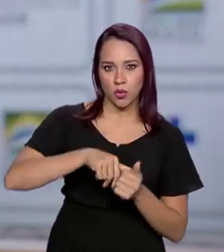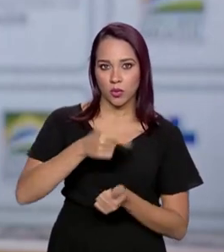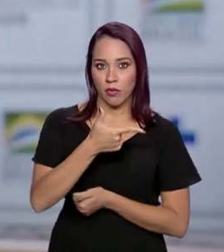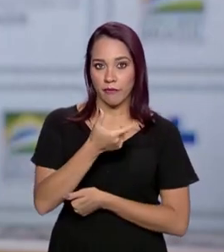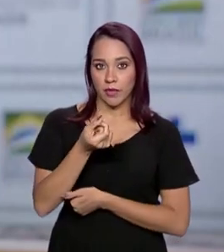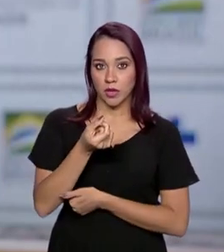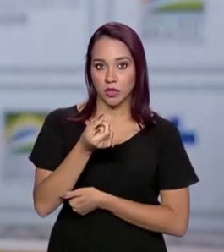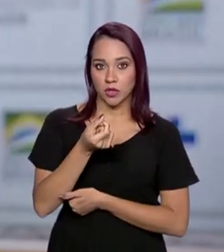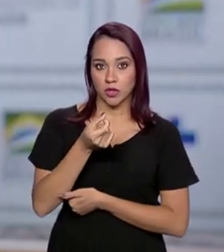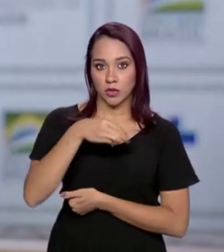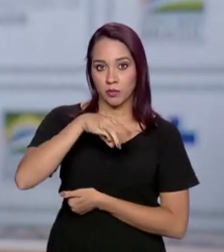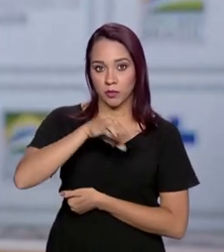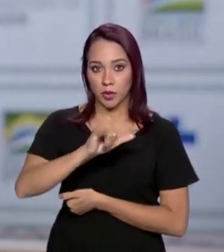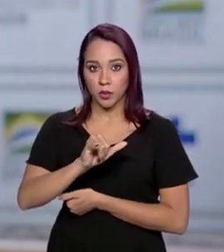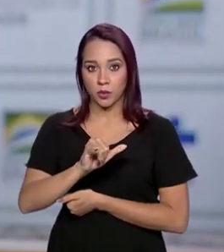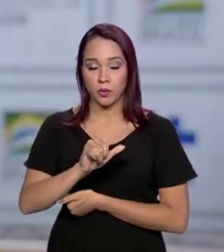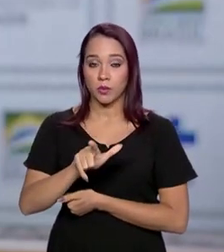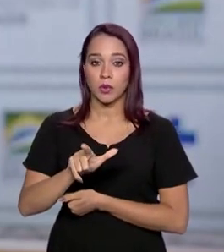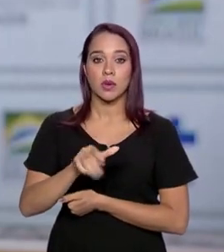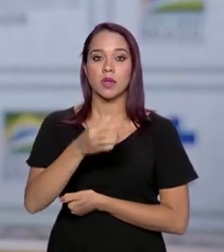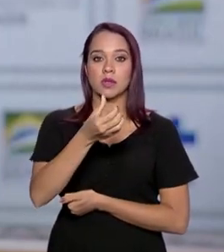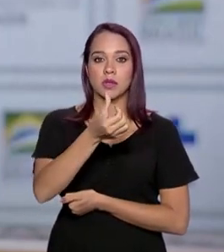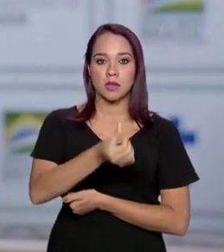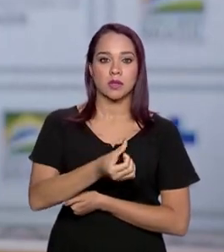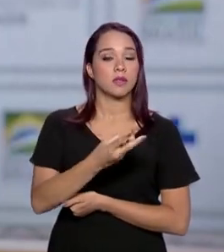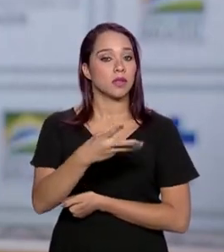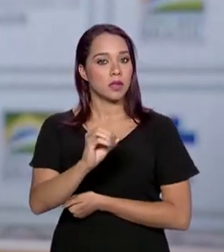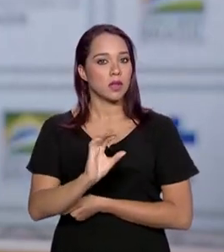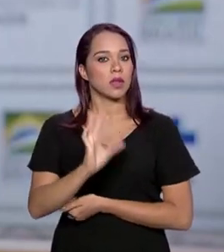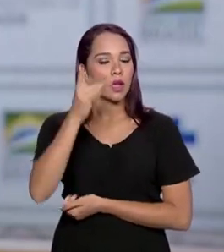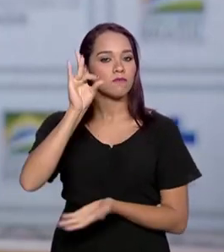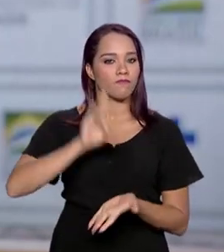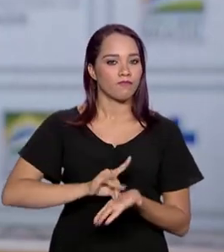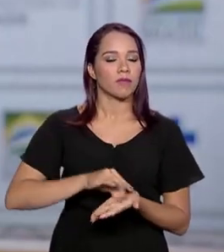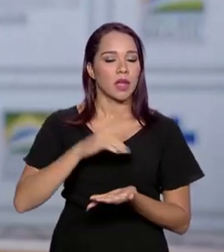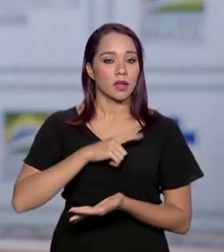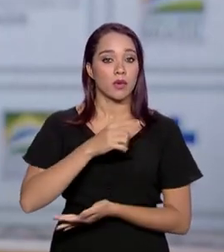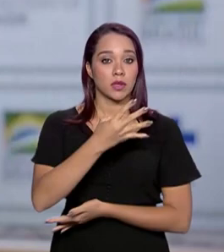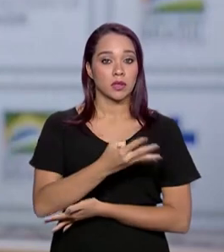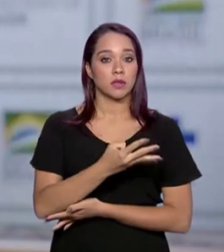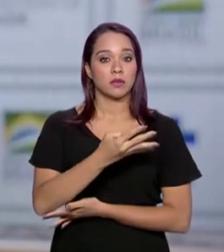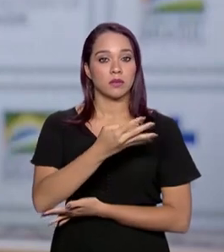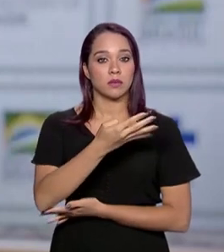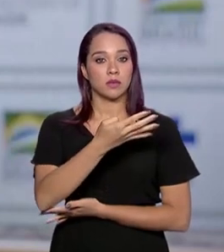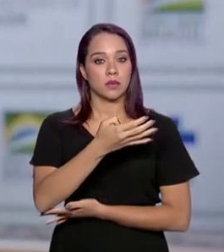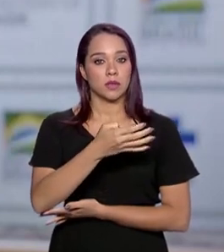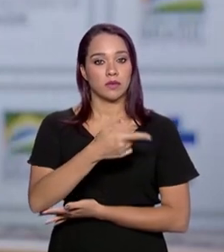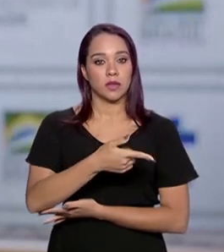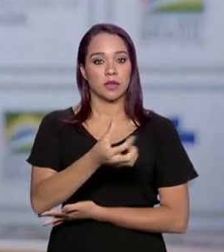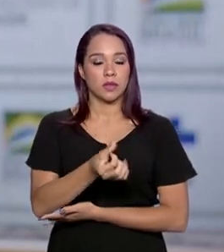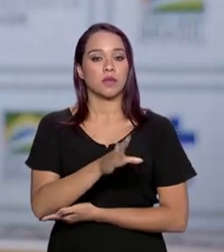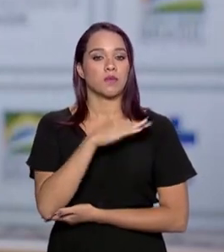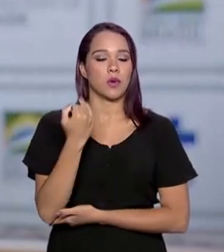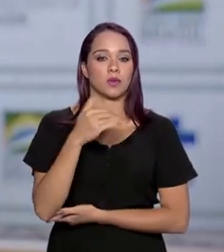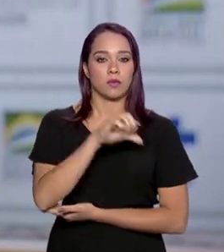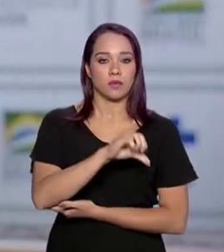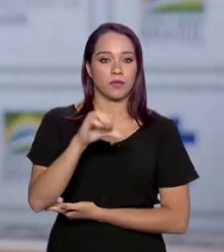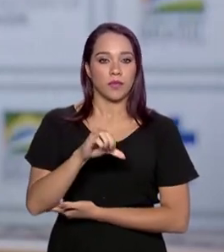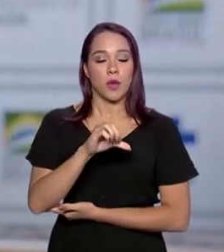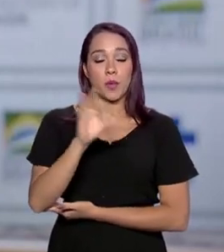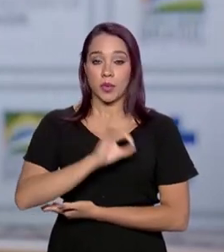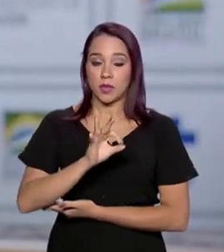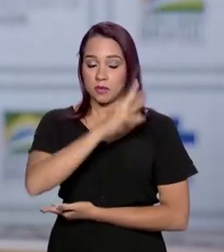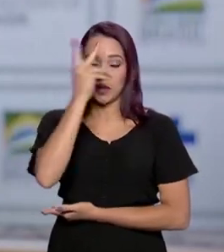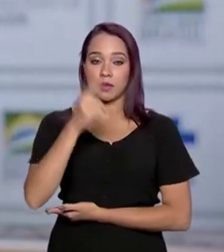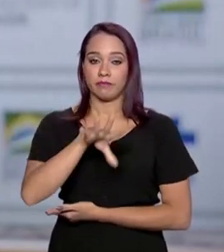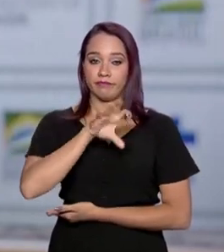.630 casos confirmados com 426 mortes. 99% dos pacientes